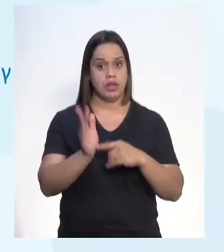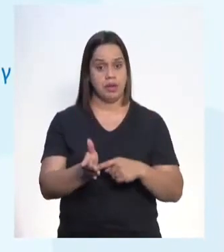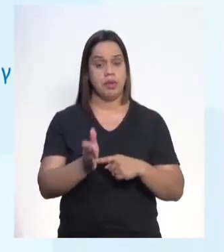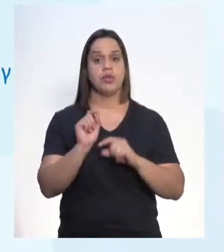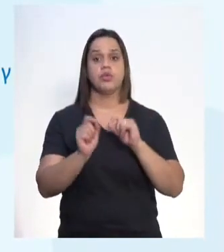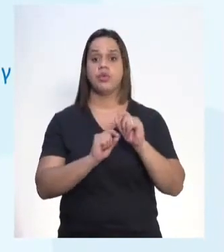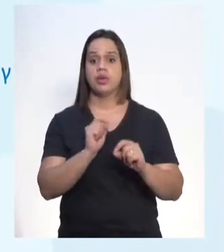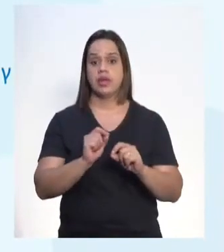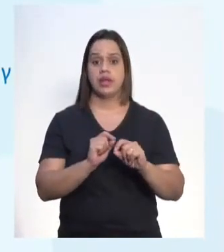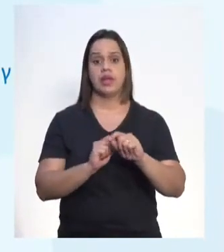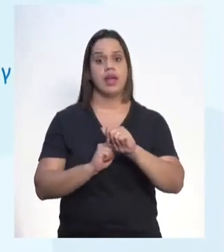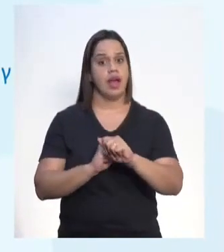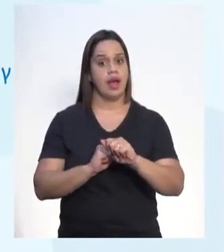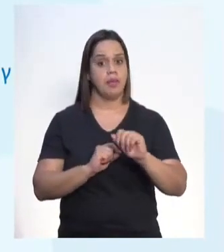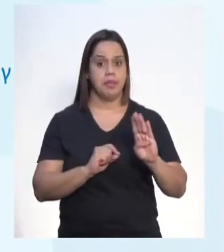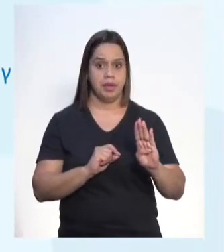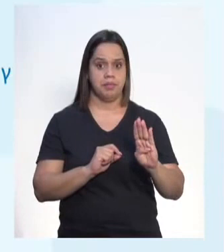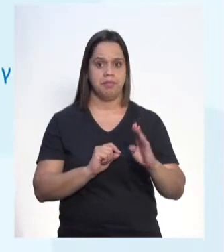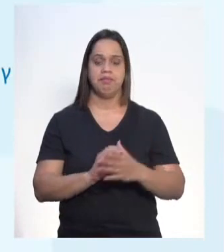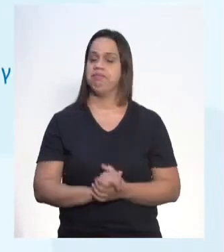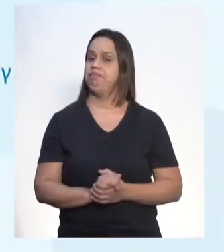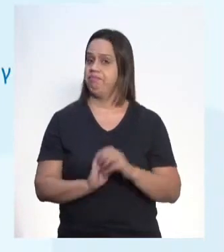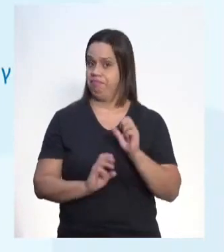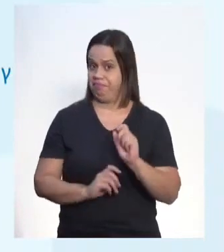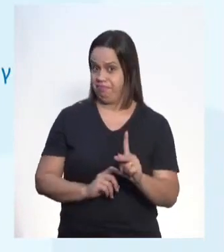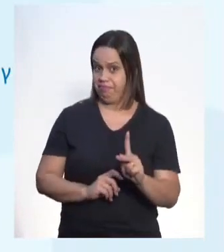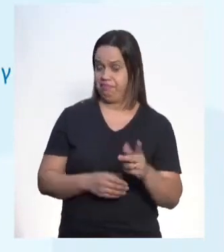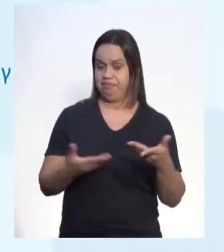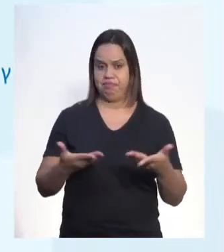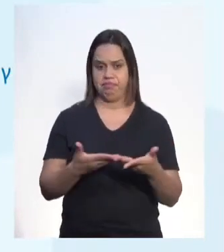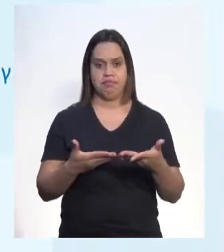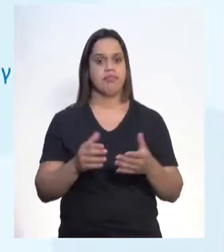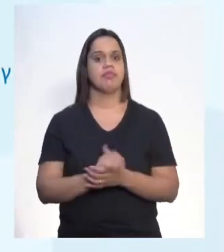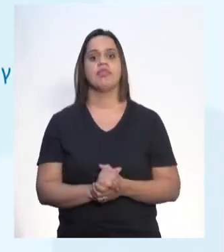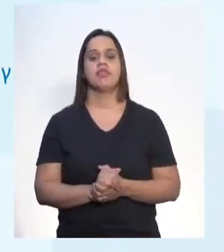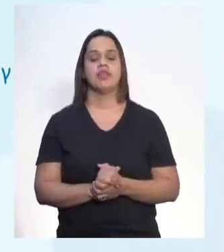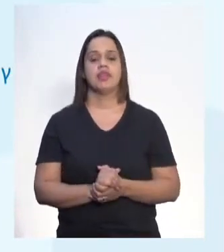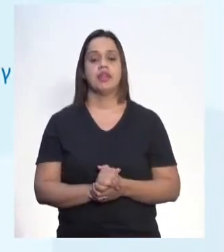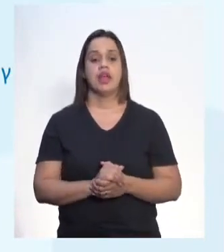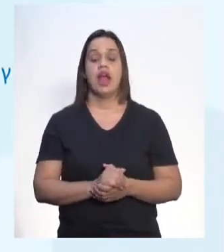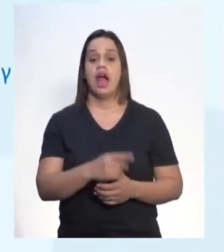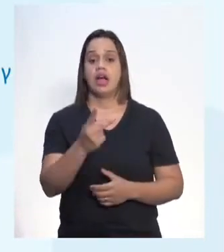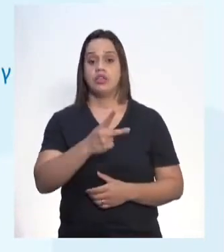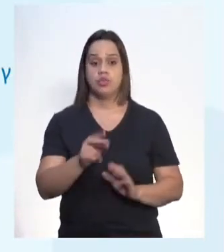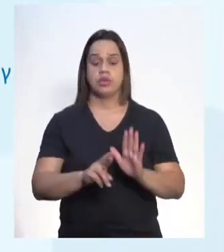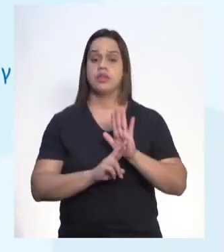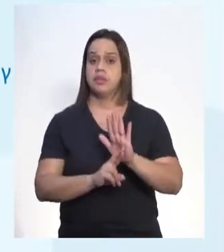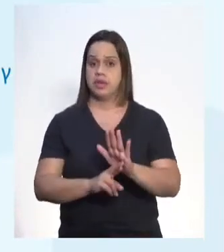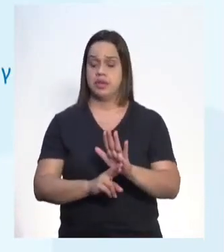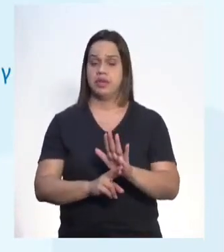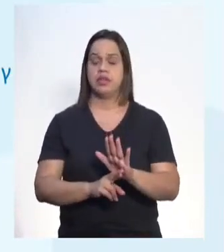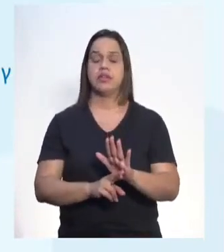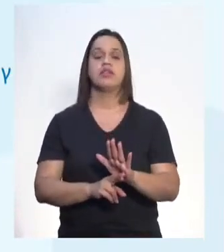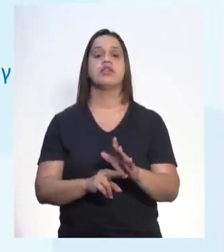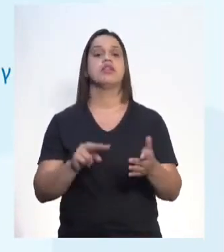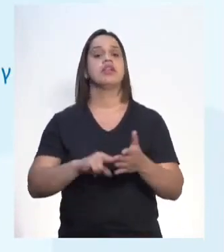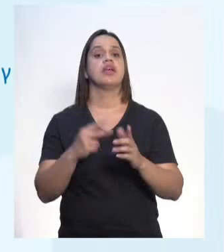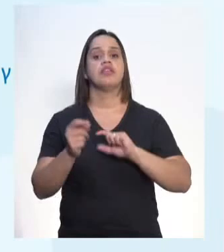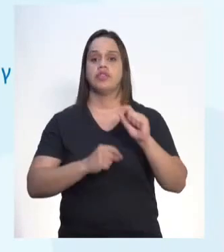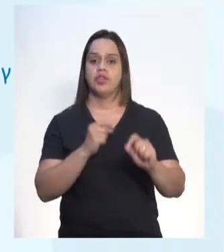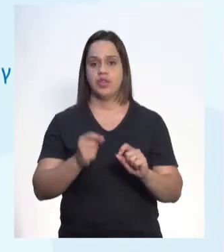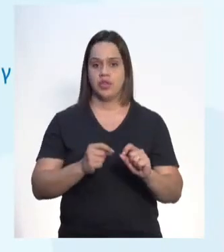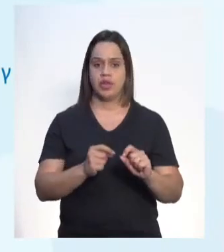segmento AB. Ok? Qualquer uma das duas representações se referem